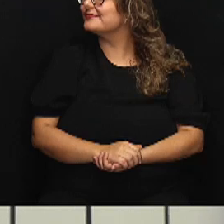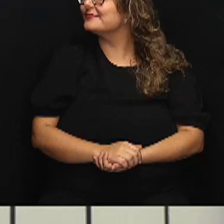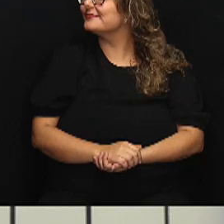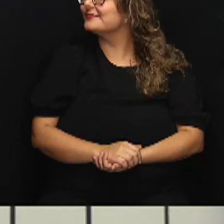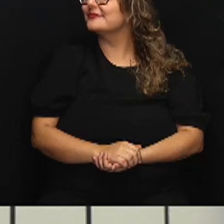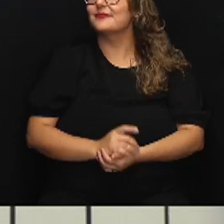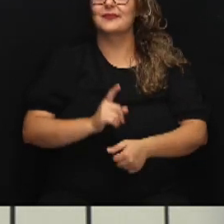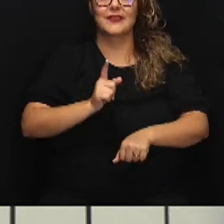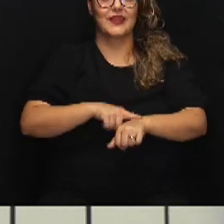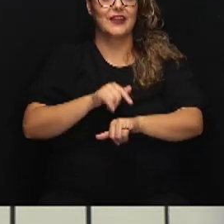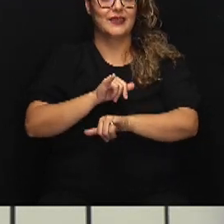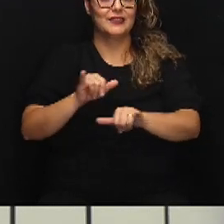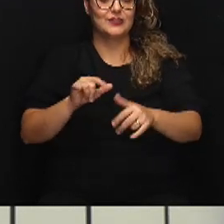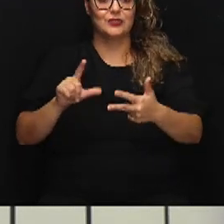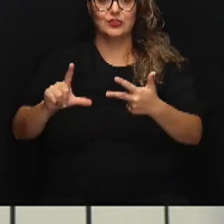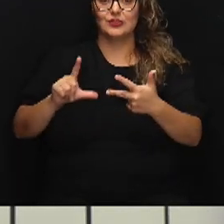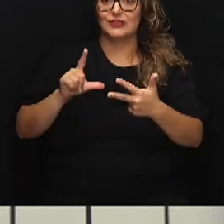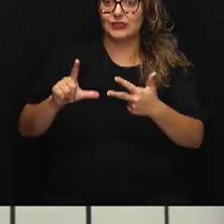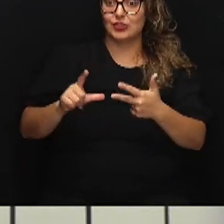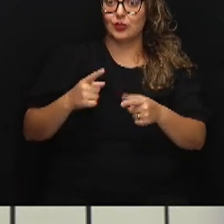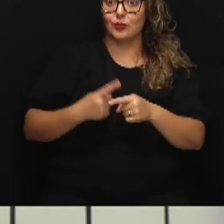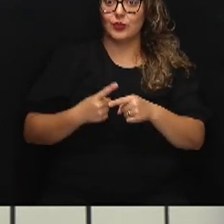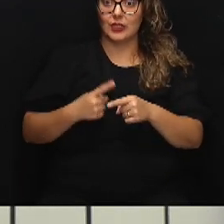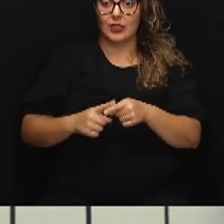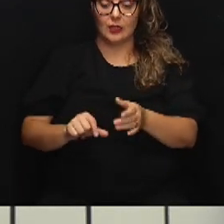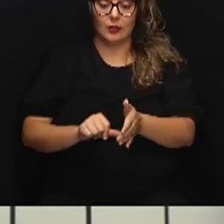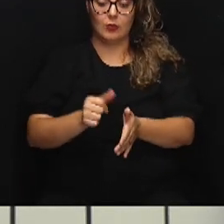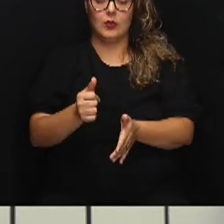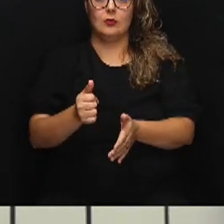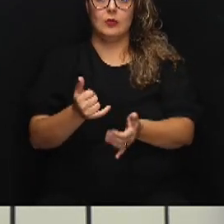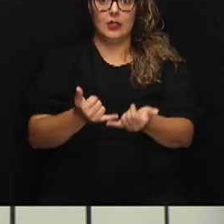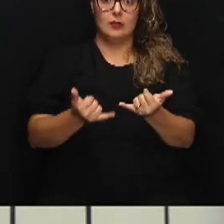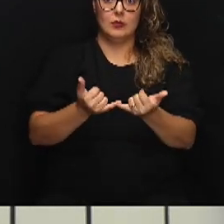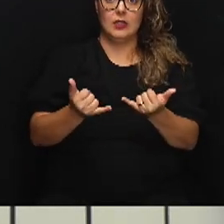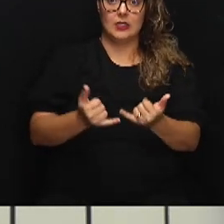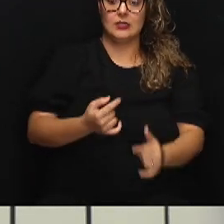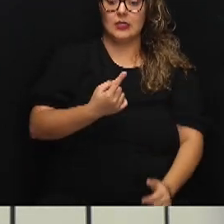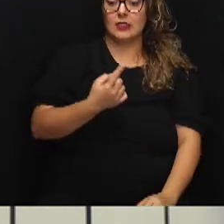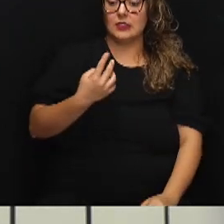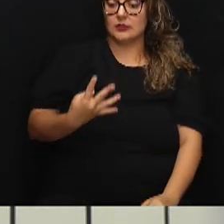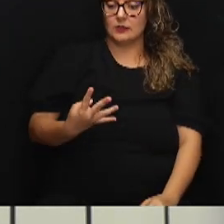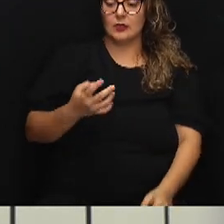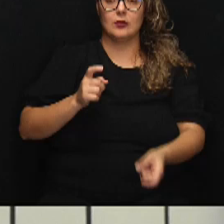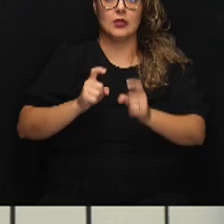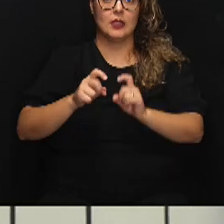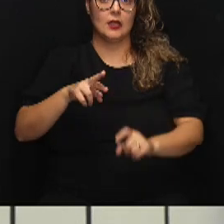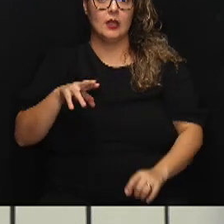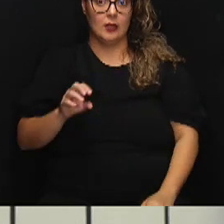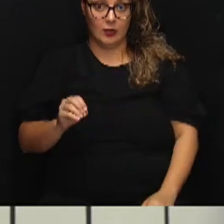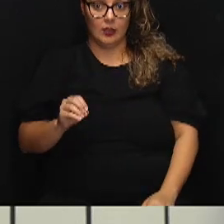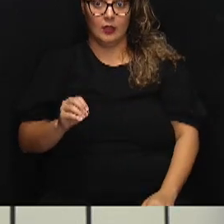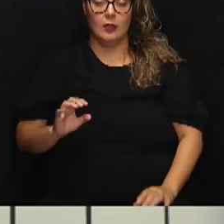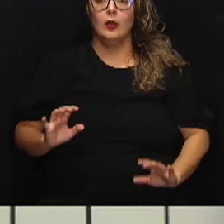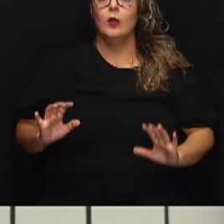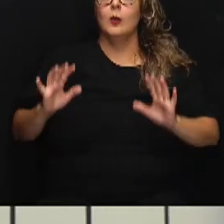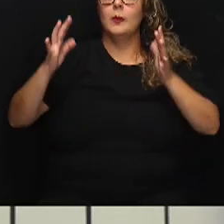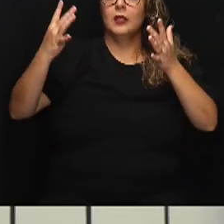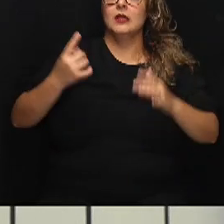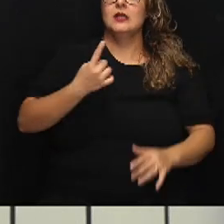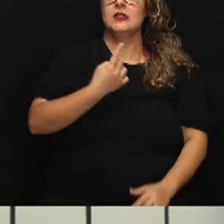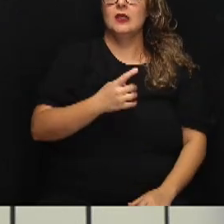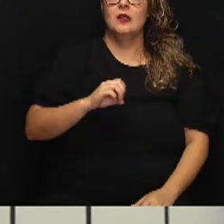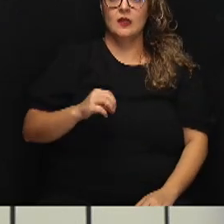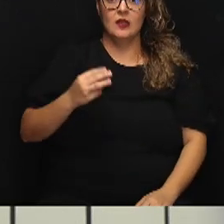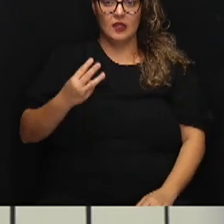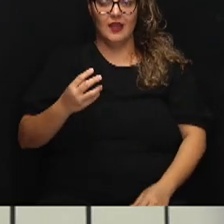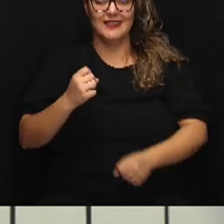Hora das notícias do Legislativo, porque a primeira parte da 14ª reunião ordinária comemorou os 103